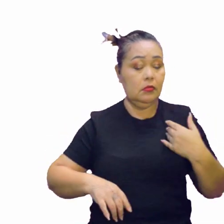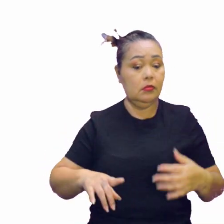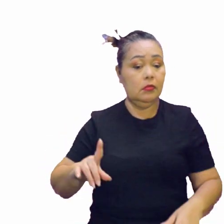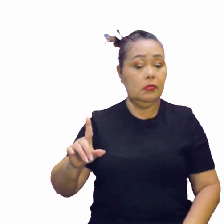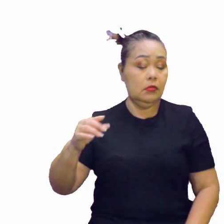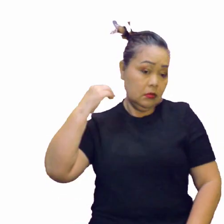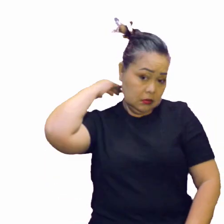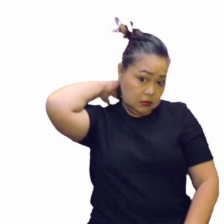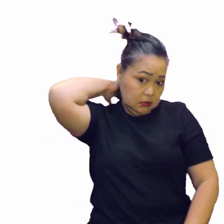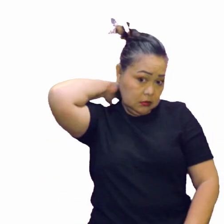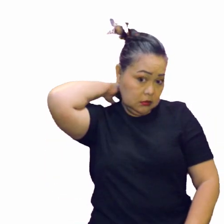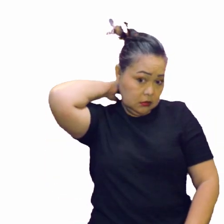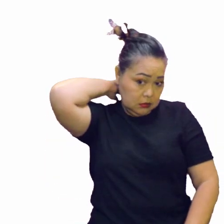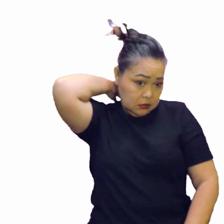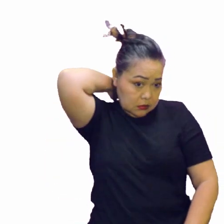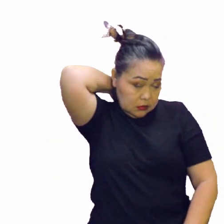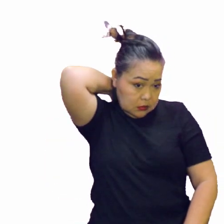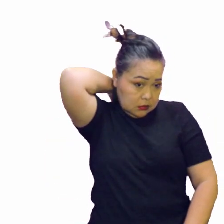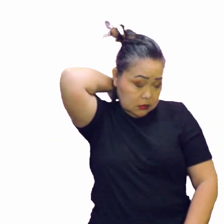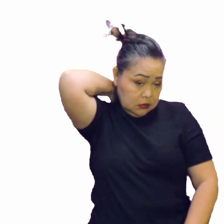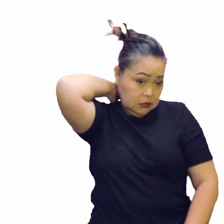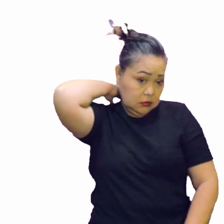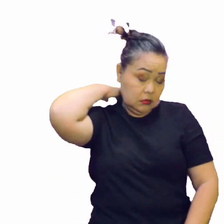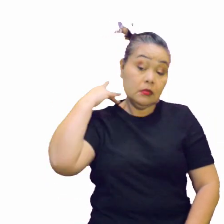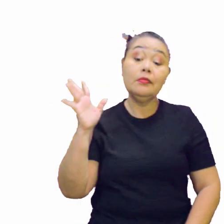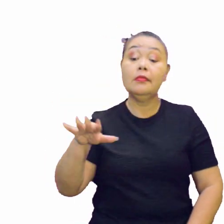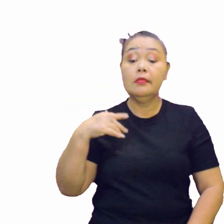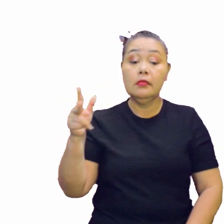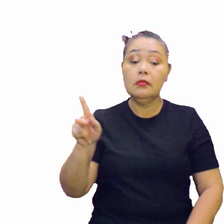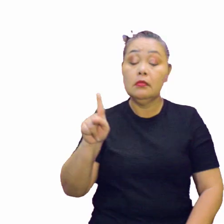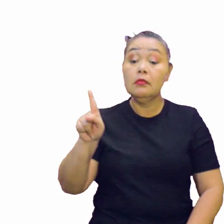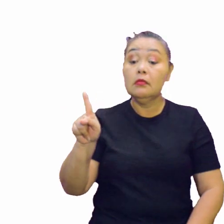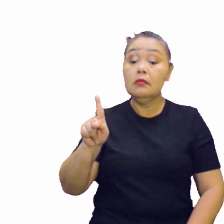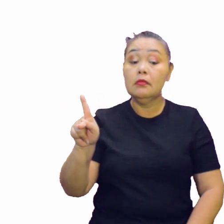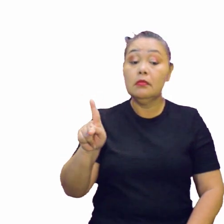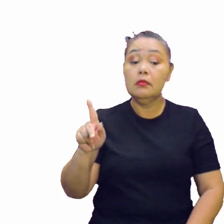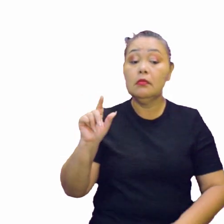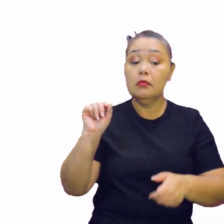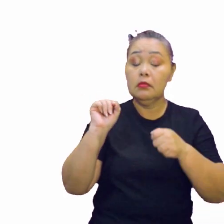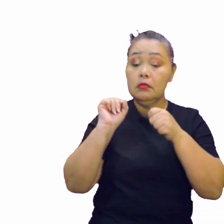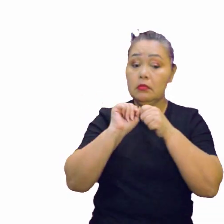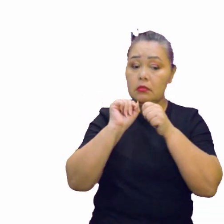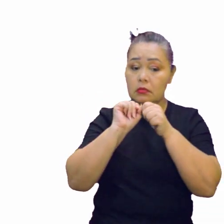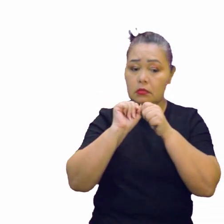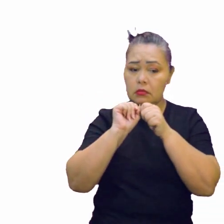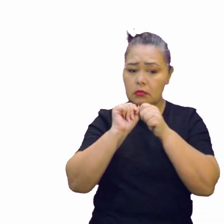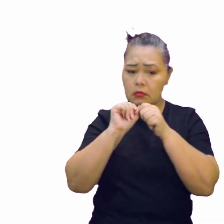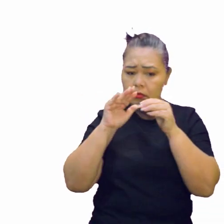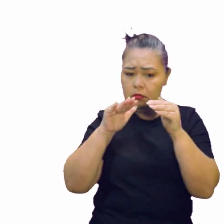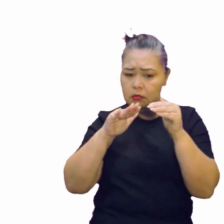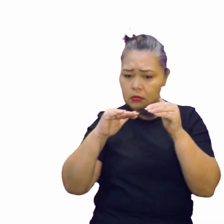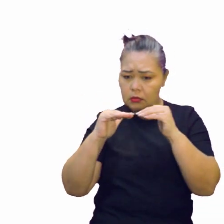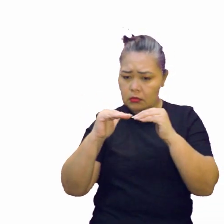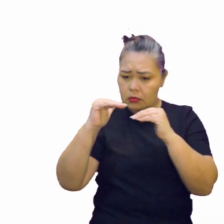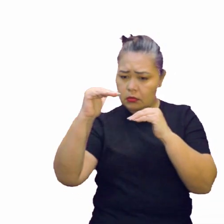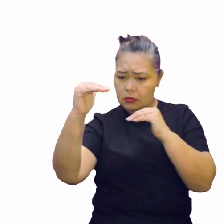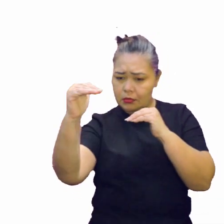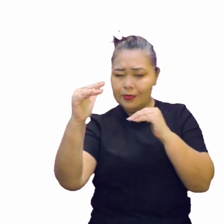vendo... professor, eles fizeram a plantação em curva de nível porque é